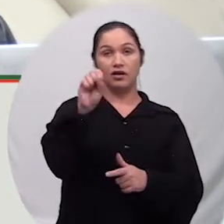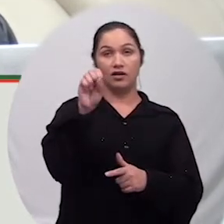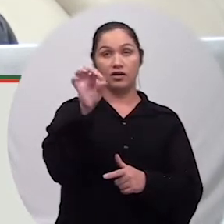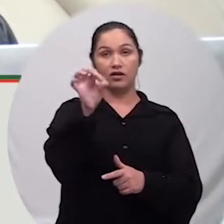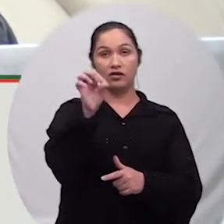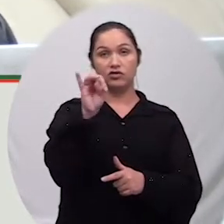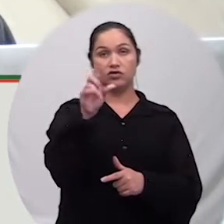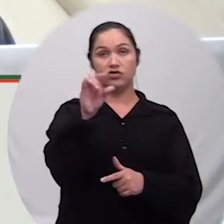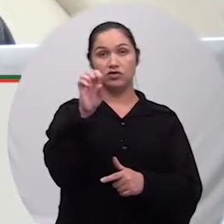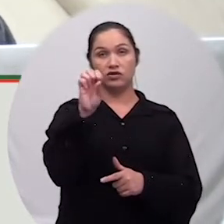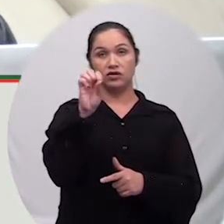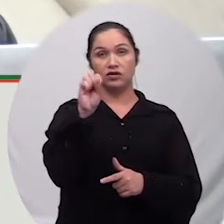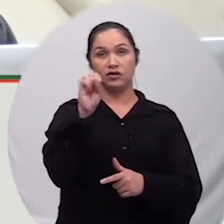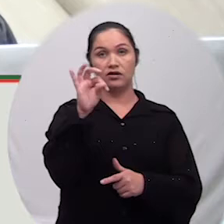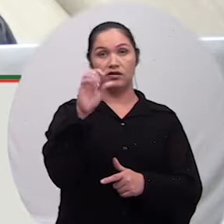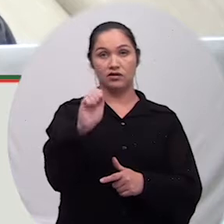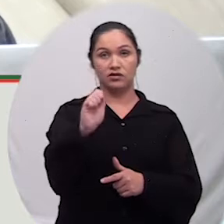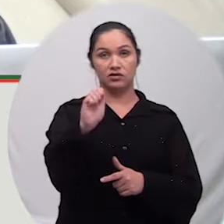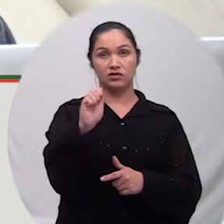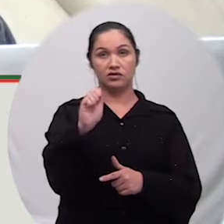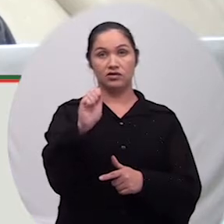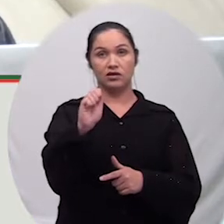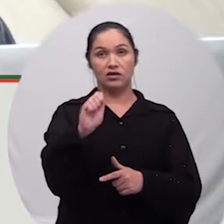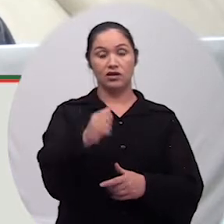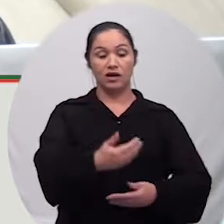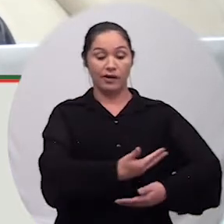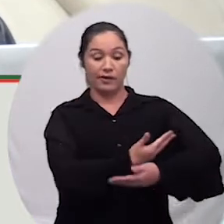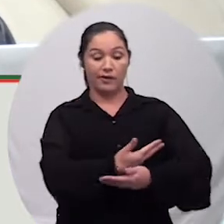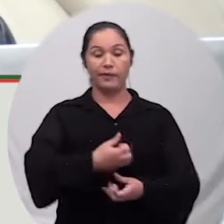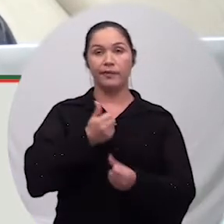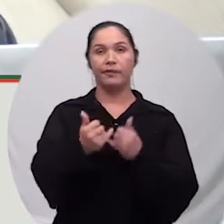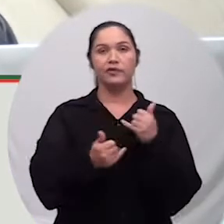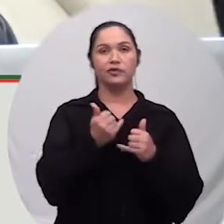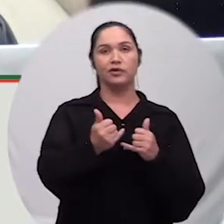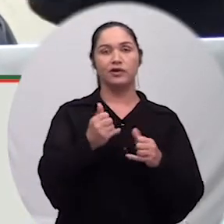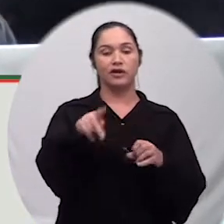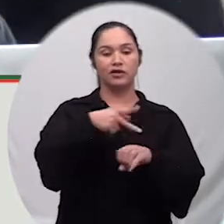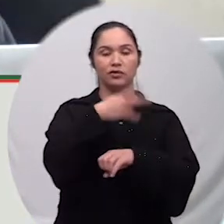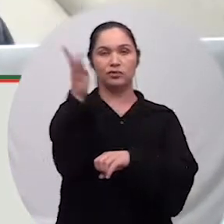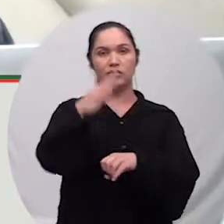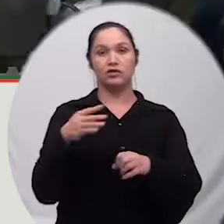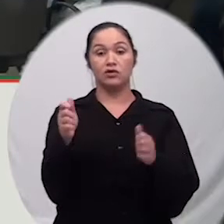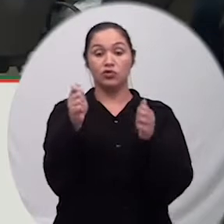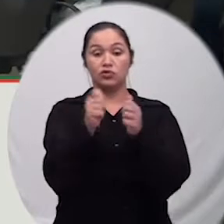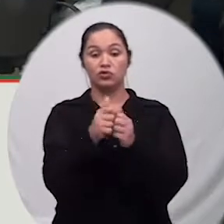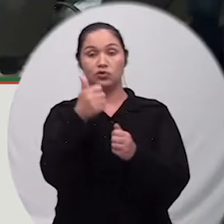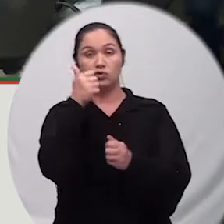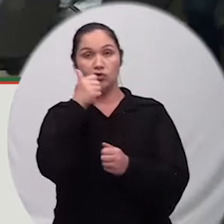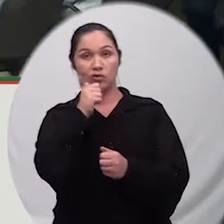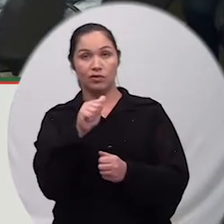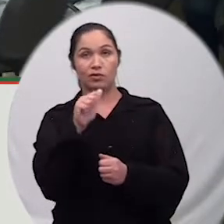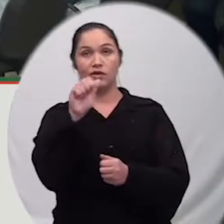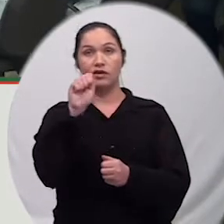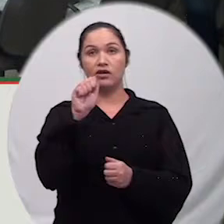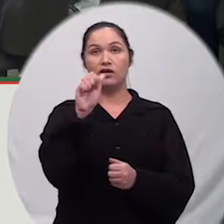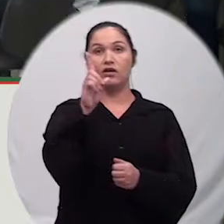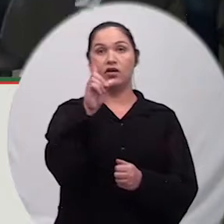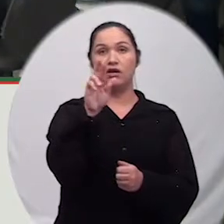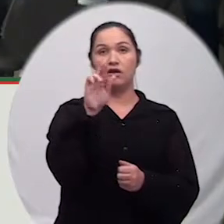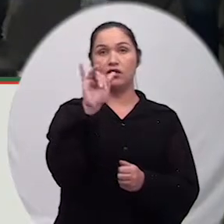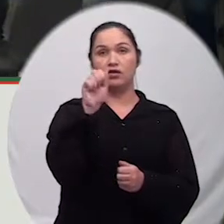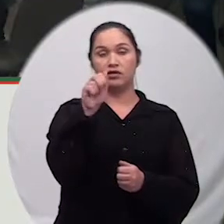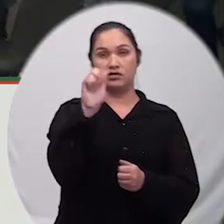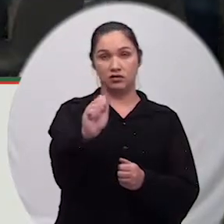Dessa forma, gostaríamos de convidá-lo, juntamente com a senhora Adriana Marquezine, representante do